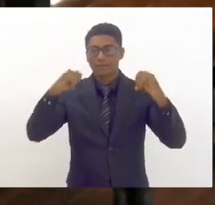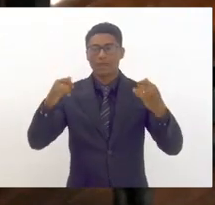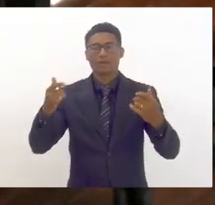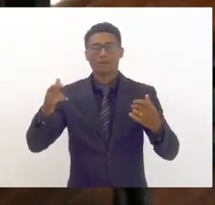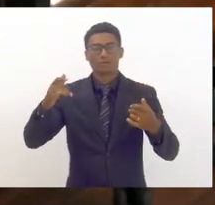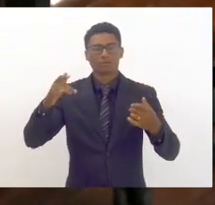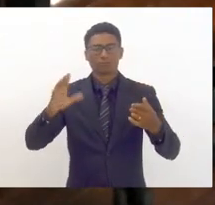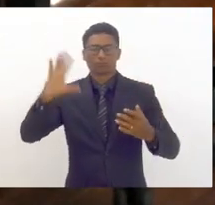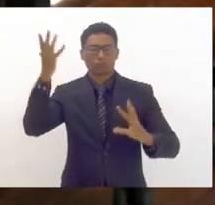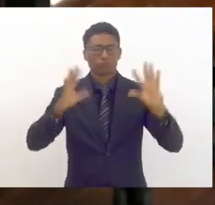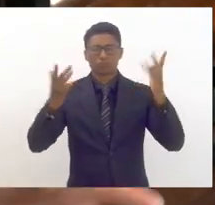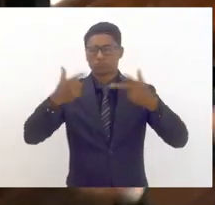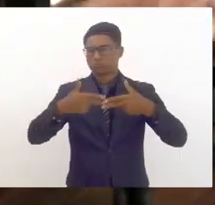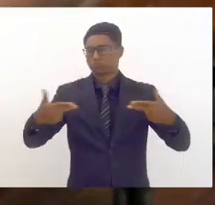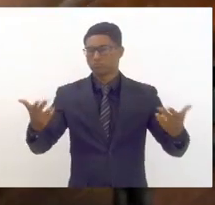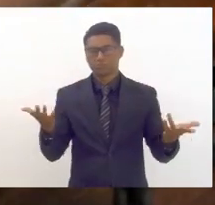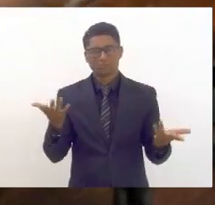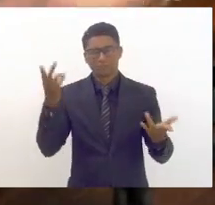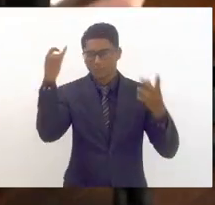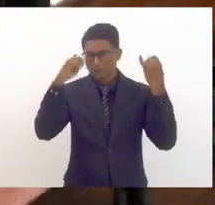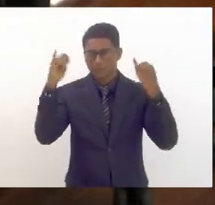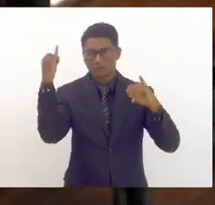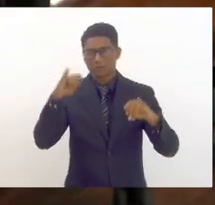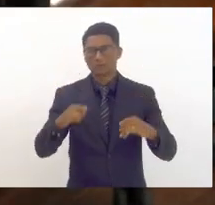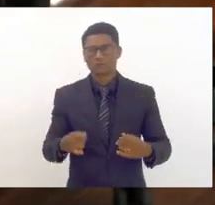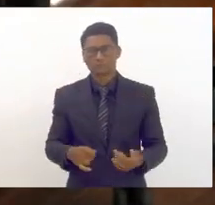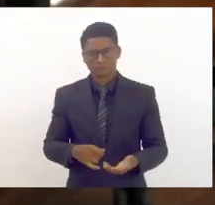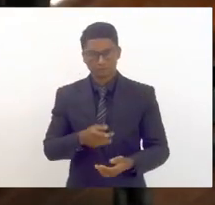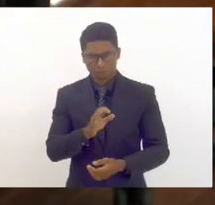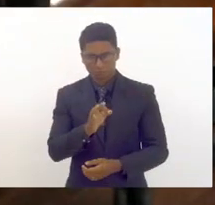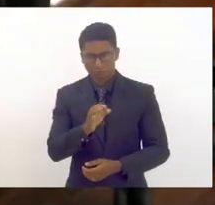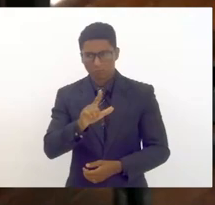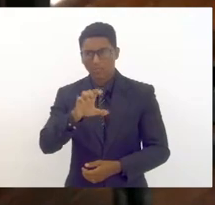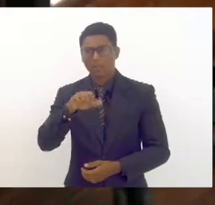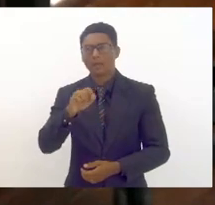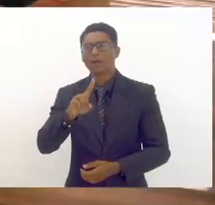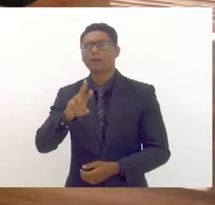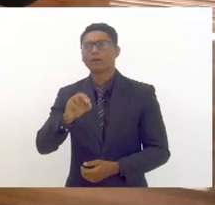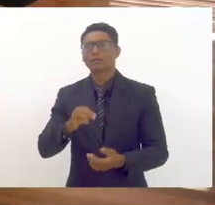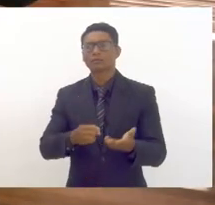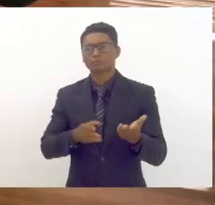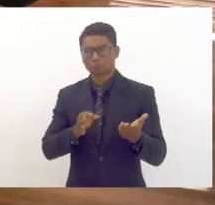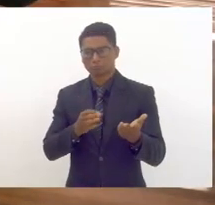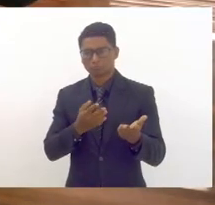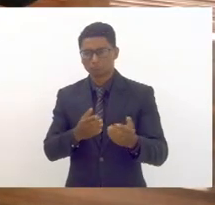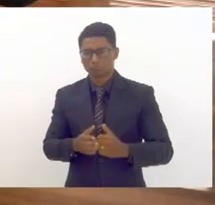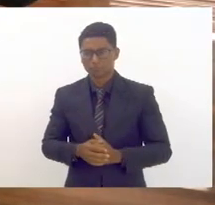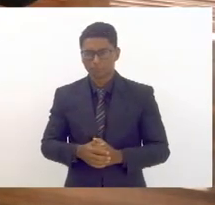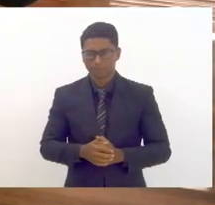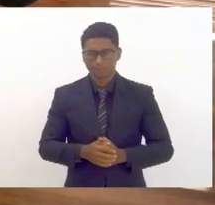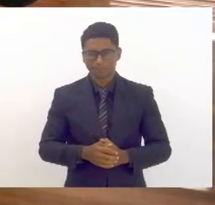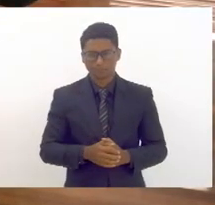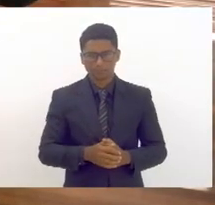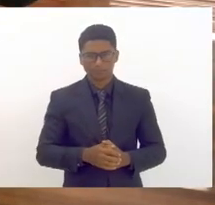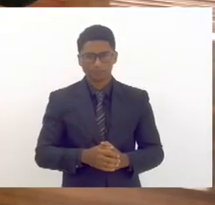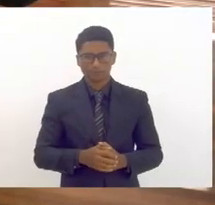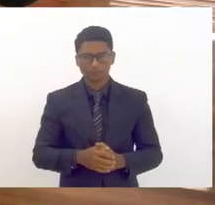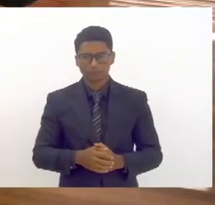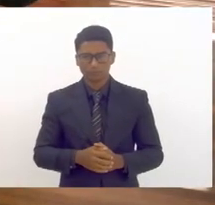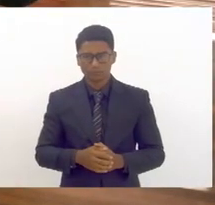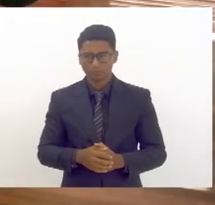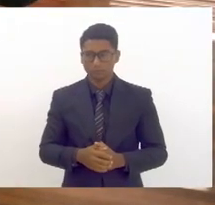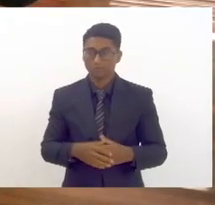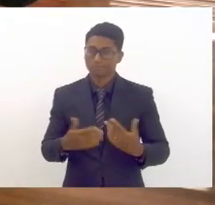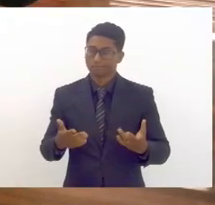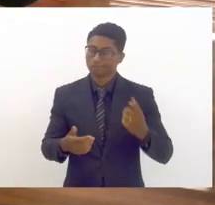desastres. Então, o Leandro pode confirmar, é isso mesmo, Leandro? Vilela, pode complementar? A ideia é